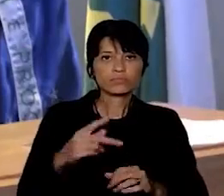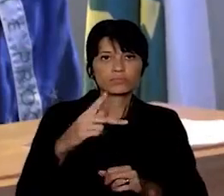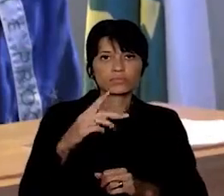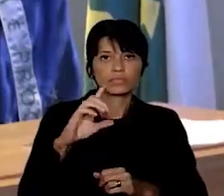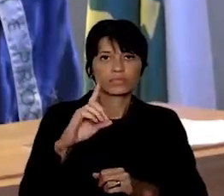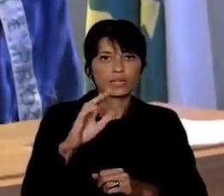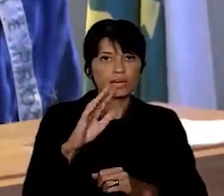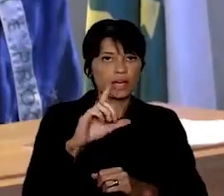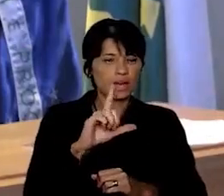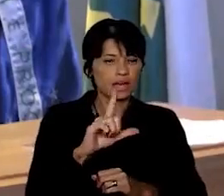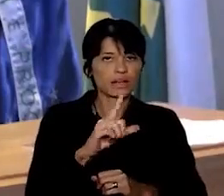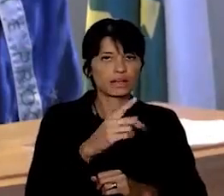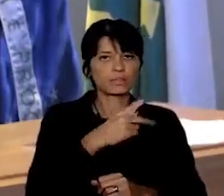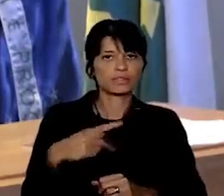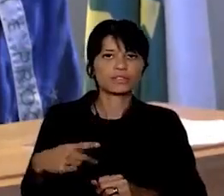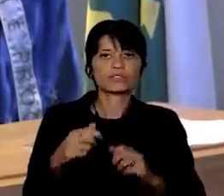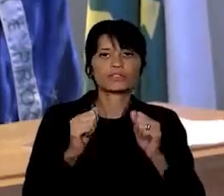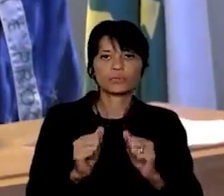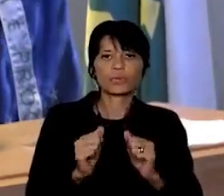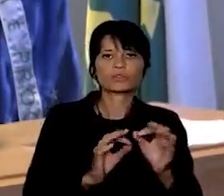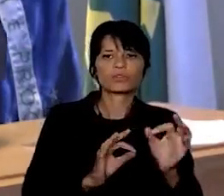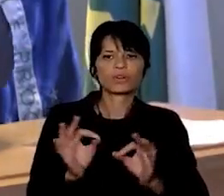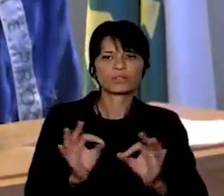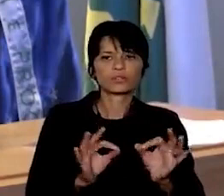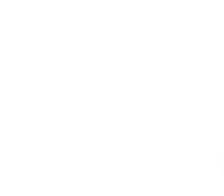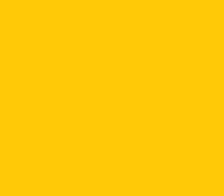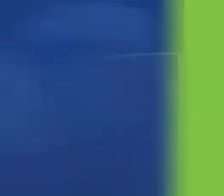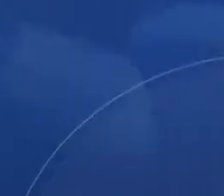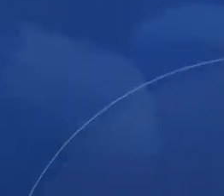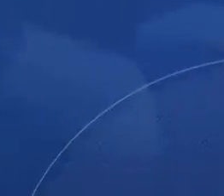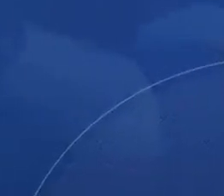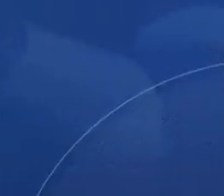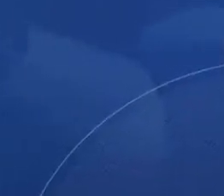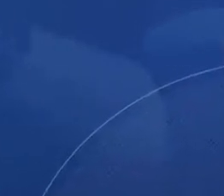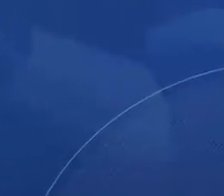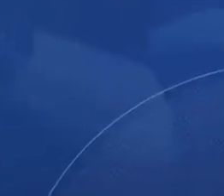protocolei presidente é mais para que a gente possa organizar E aí a gente tratar